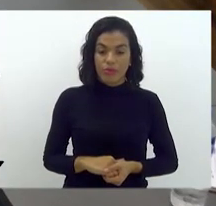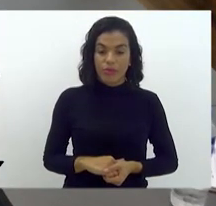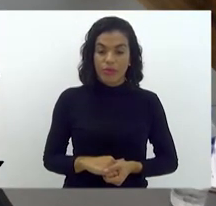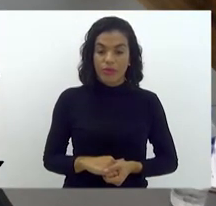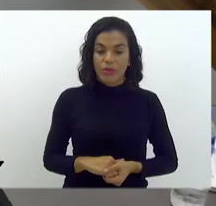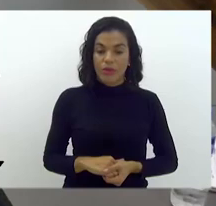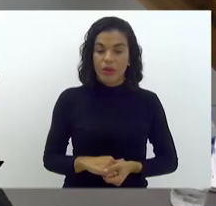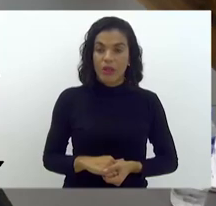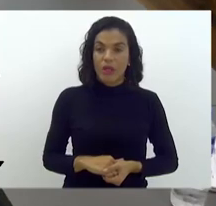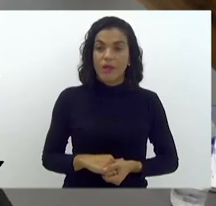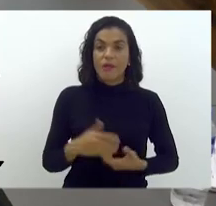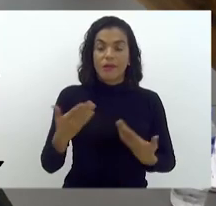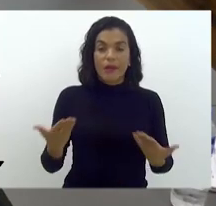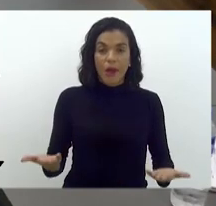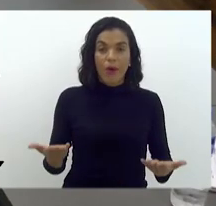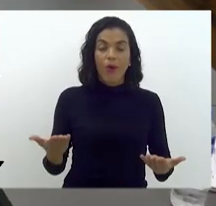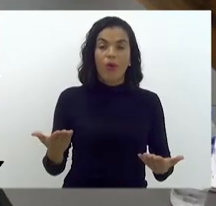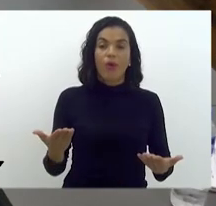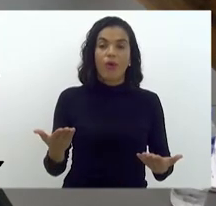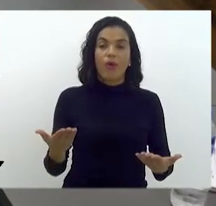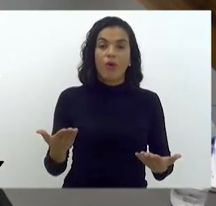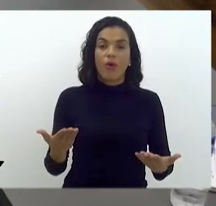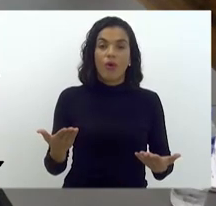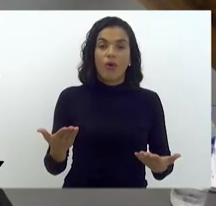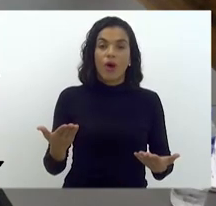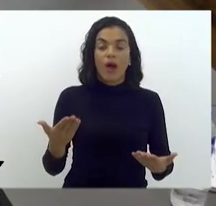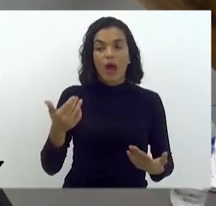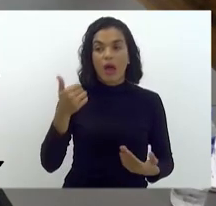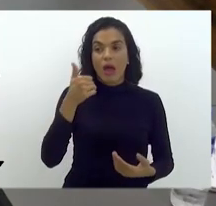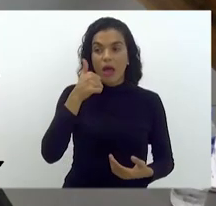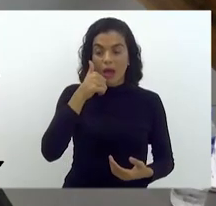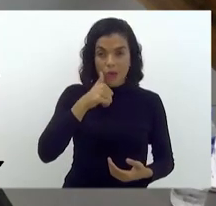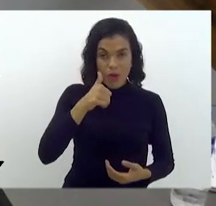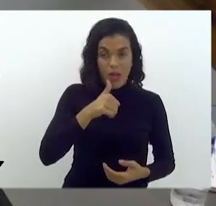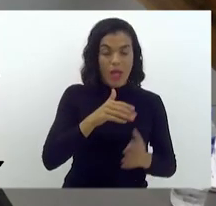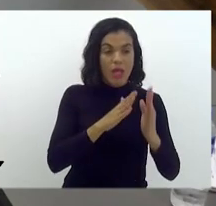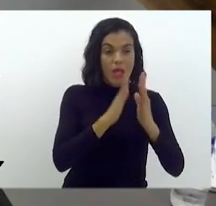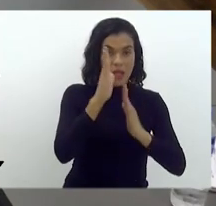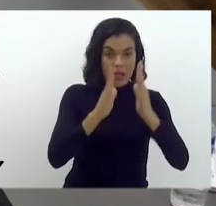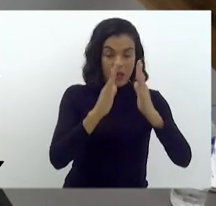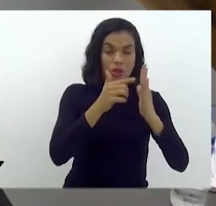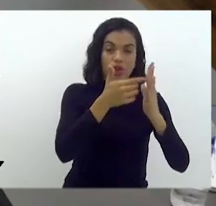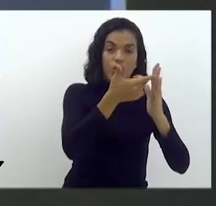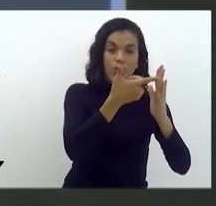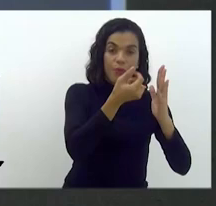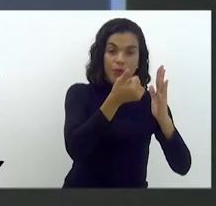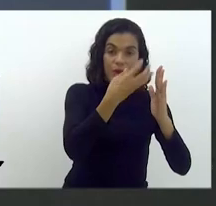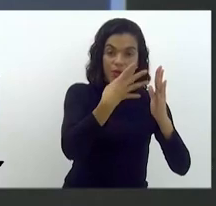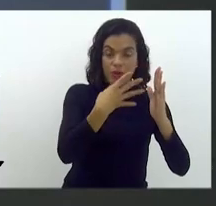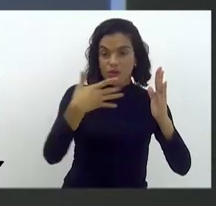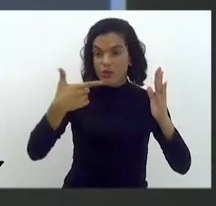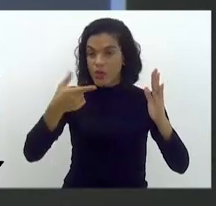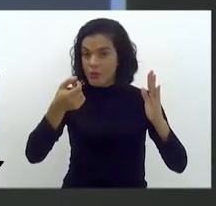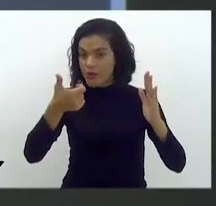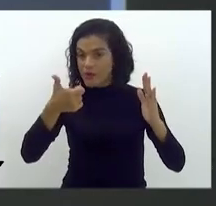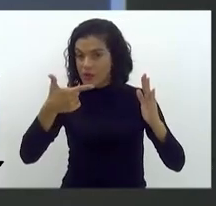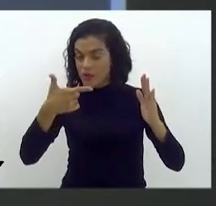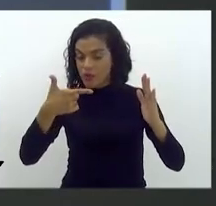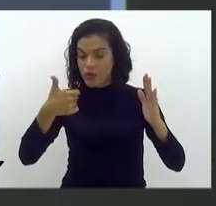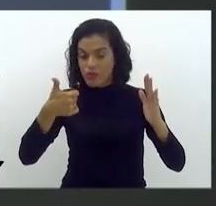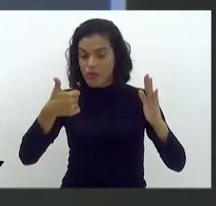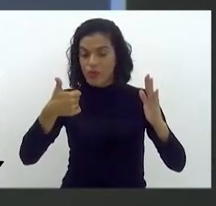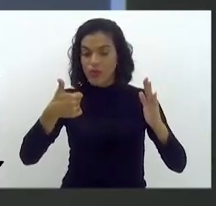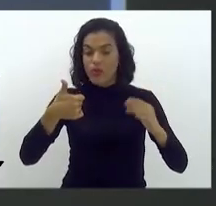então a exposição do Panorama da violência contra a mulher no Rio de Janeiro entre 2014 e 2021 evidenciou que a maioria das vítimas eram